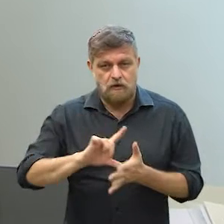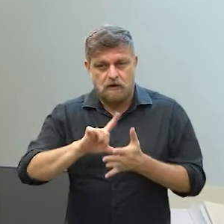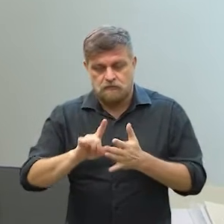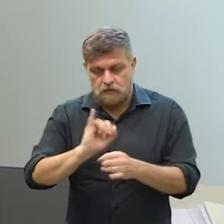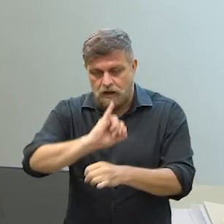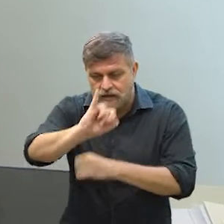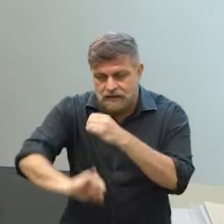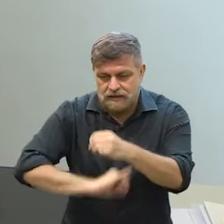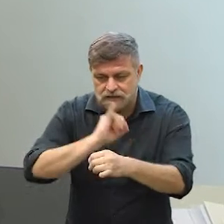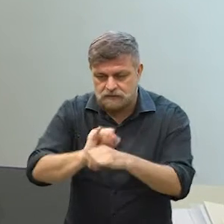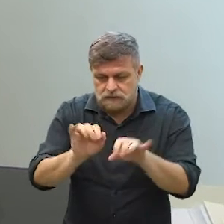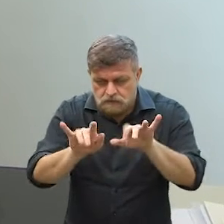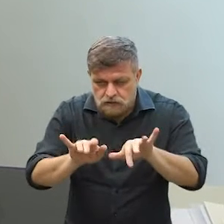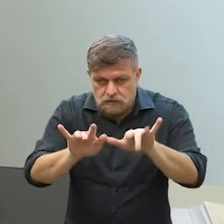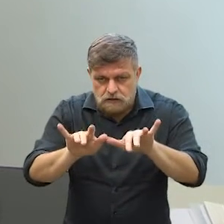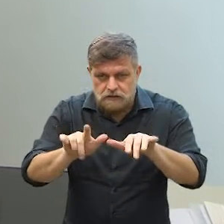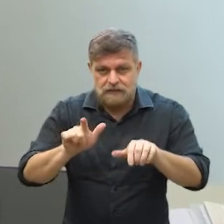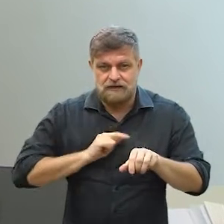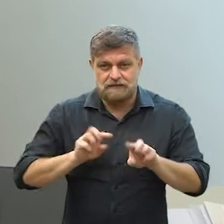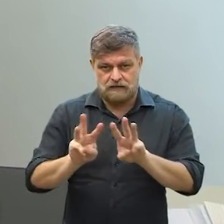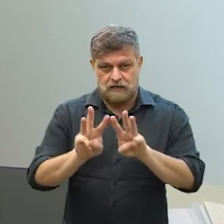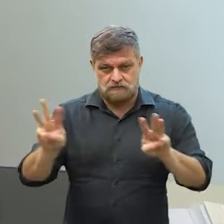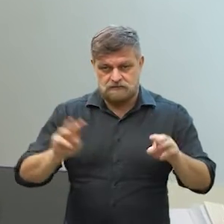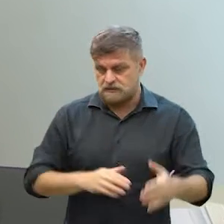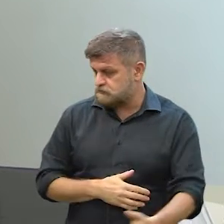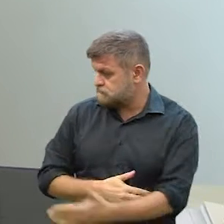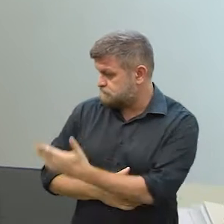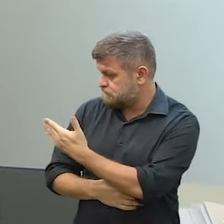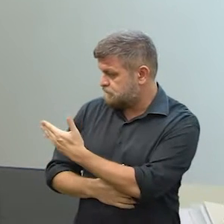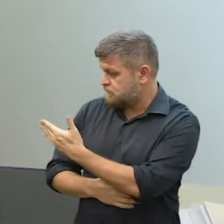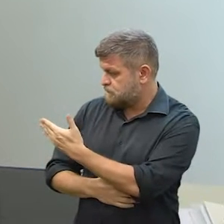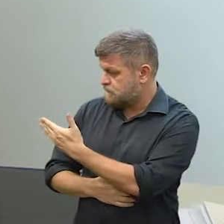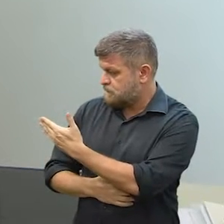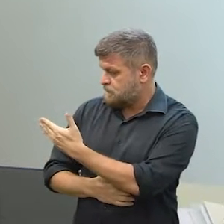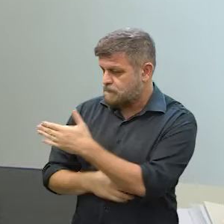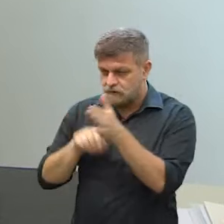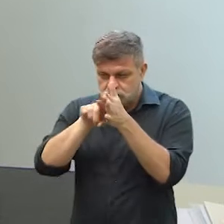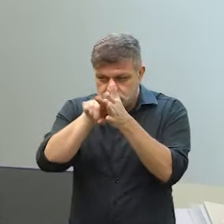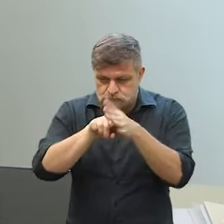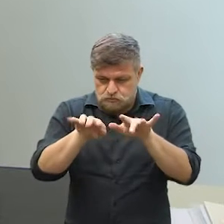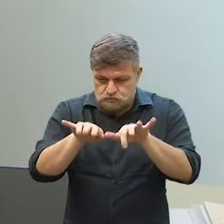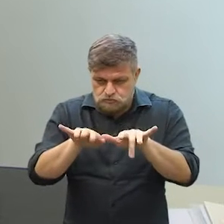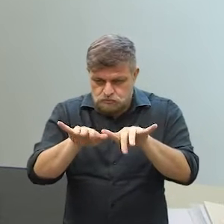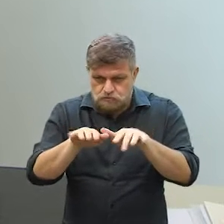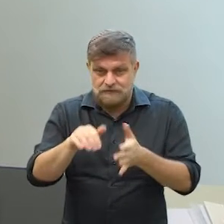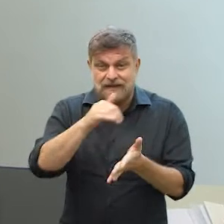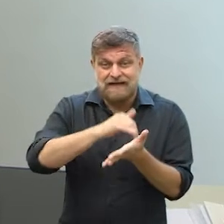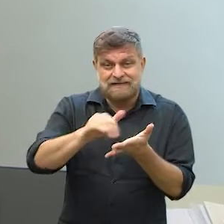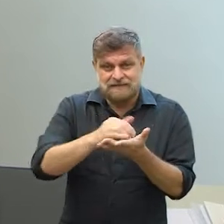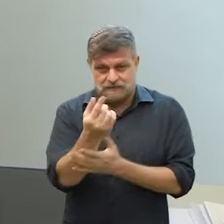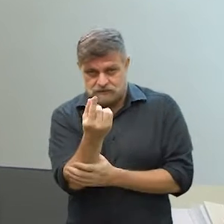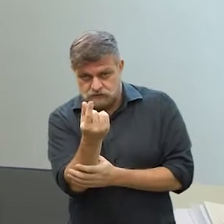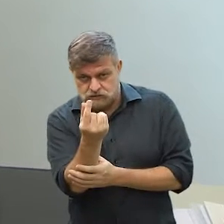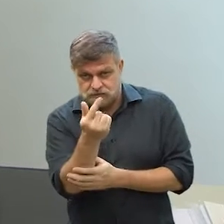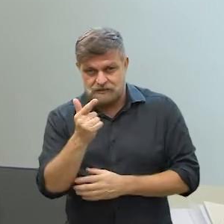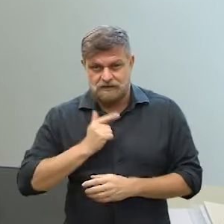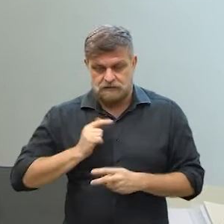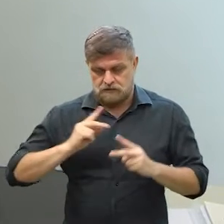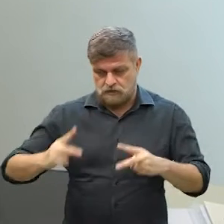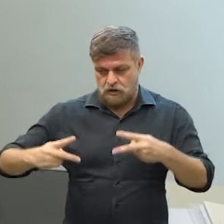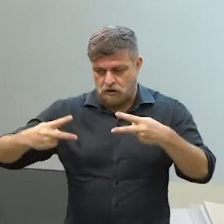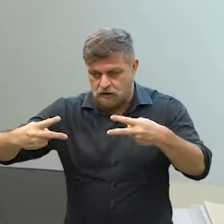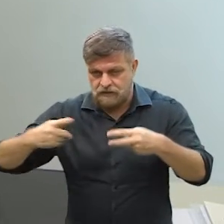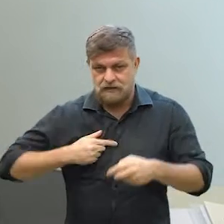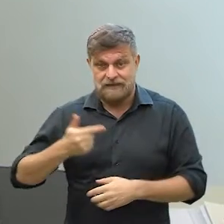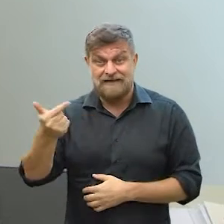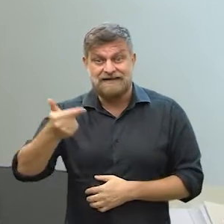e a segunda alternativa é entrar pela internet no www.campinas.com.br e a Secretaria de Finanças